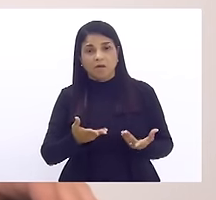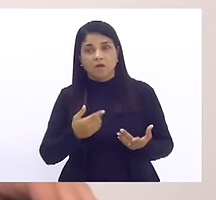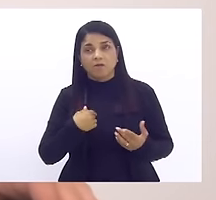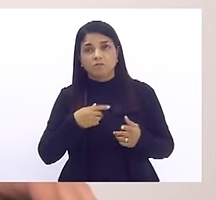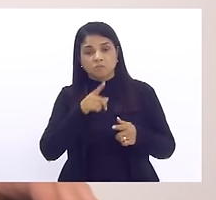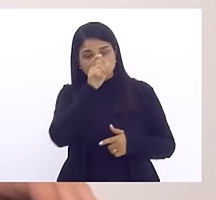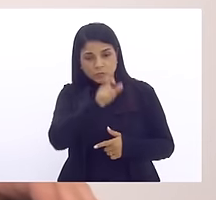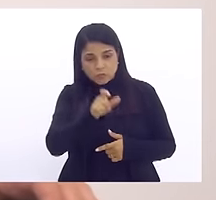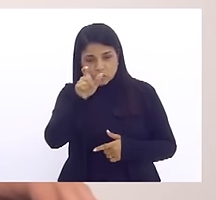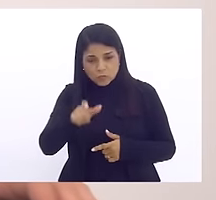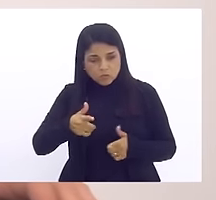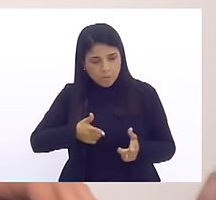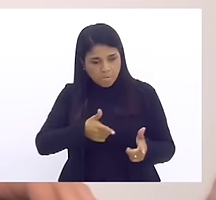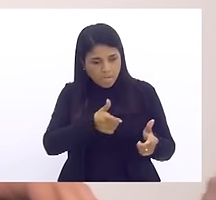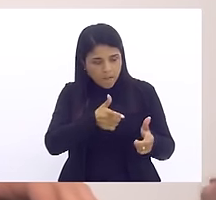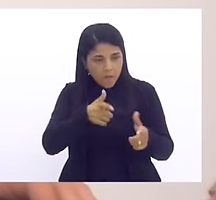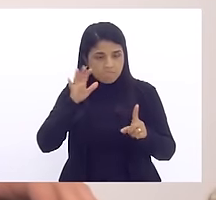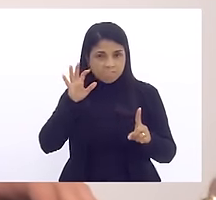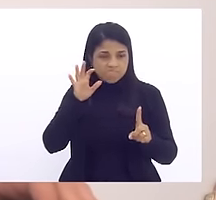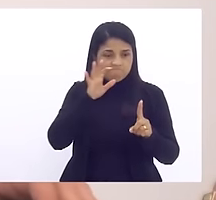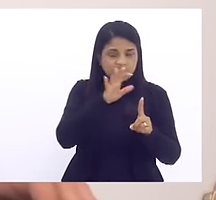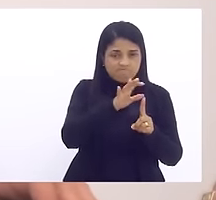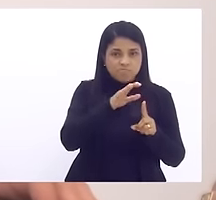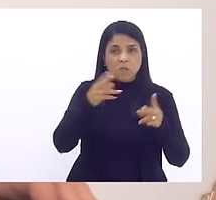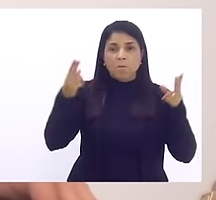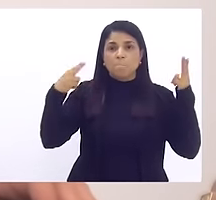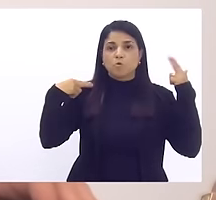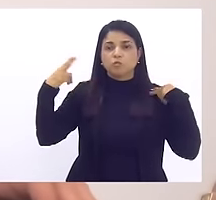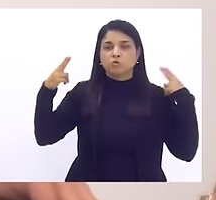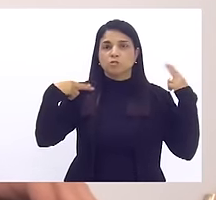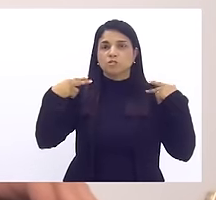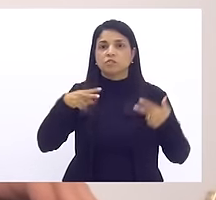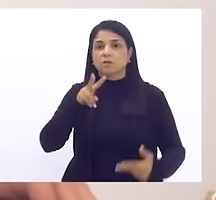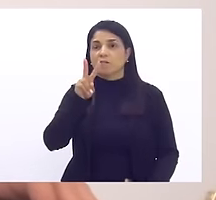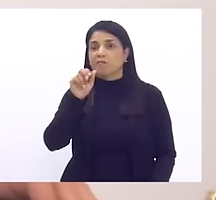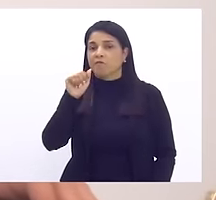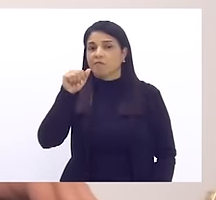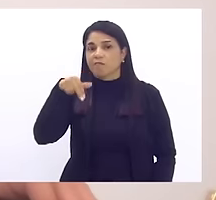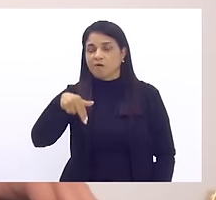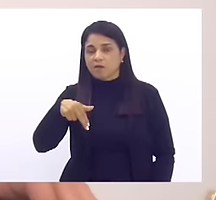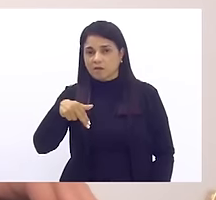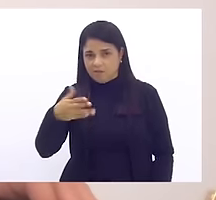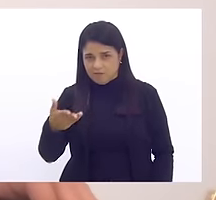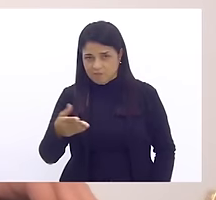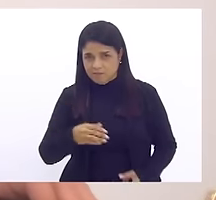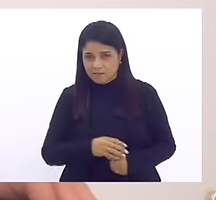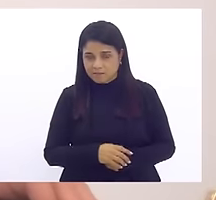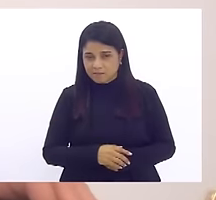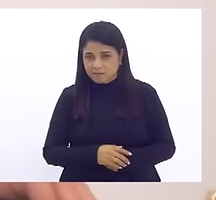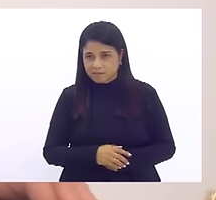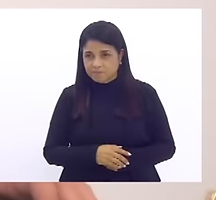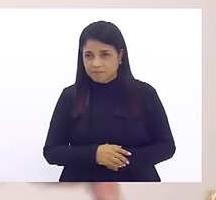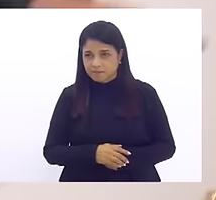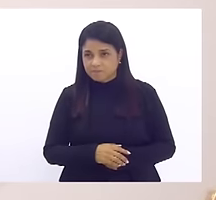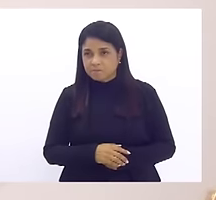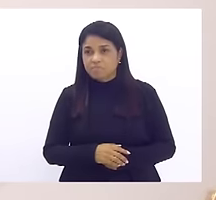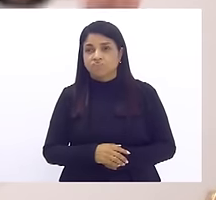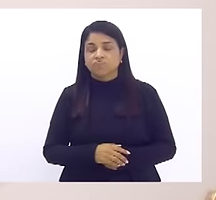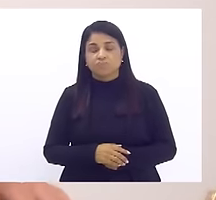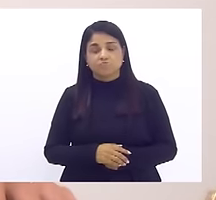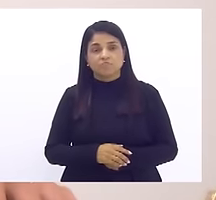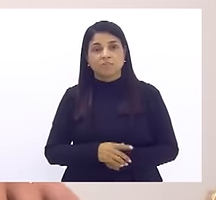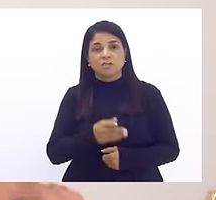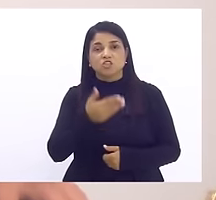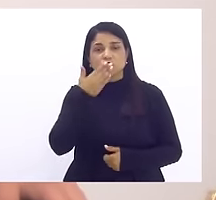isso e Parem de coagir os motoristas de Van quando eles fazem esse tipo de merda que pode contar comigo pode